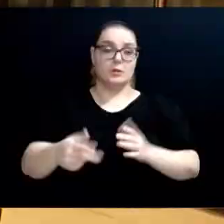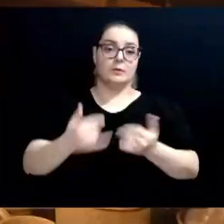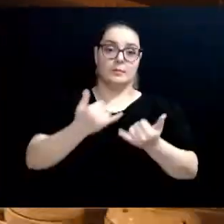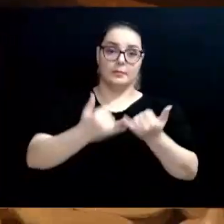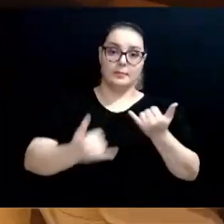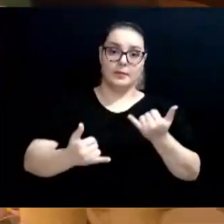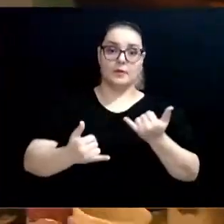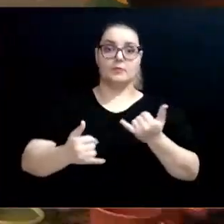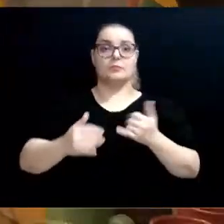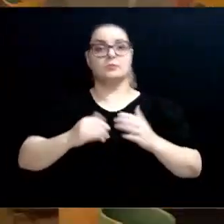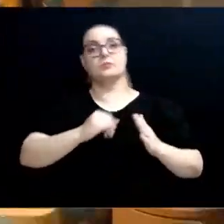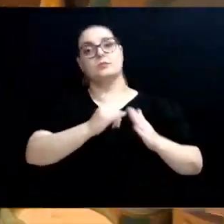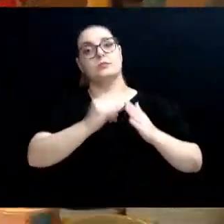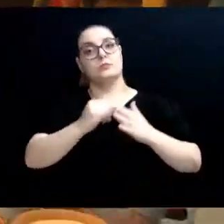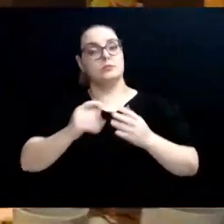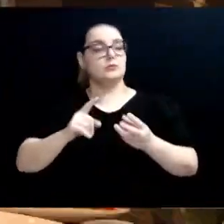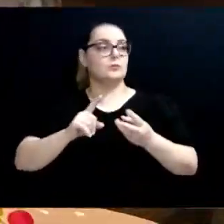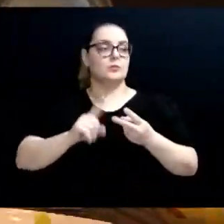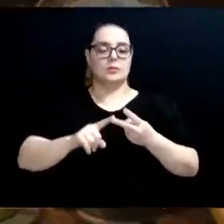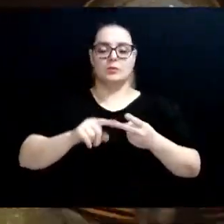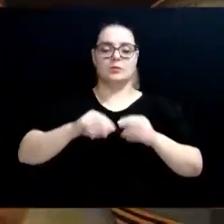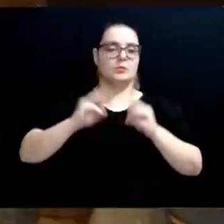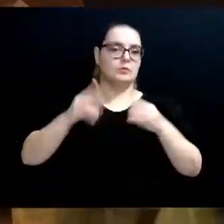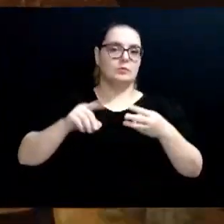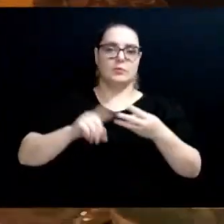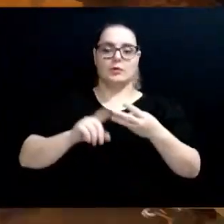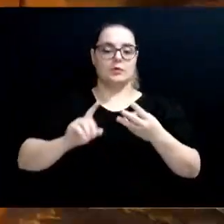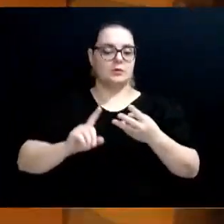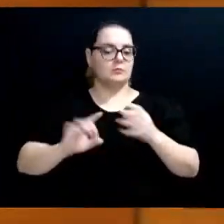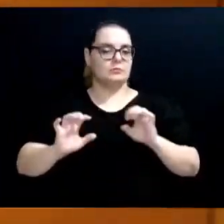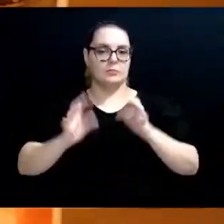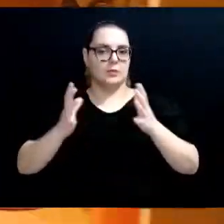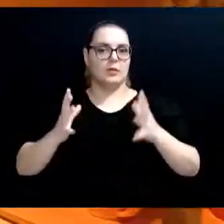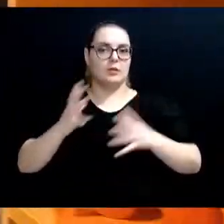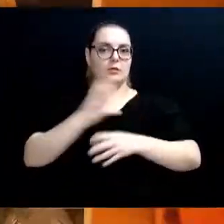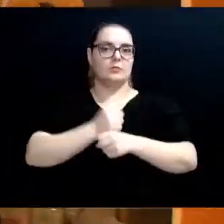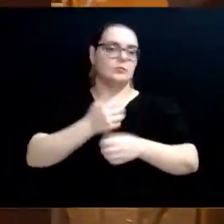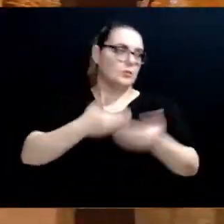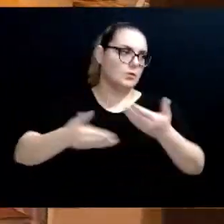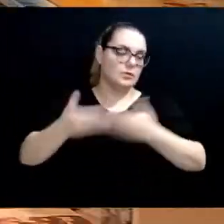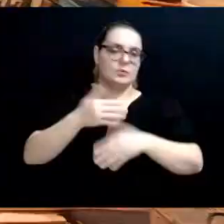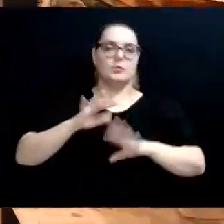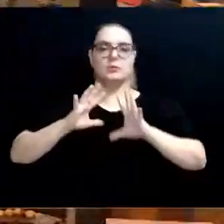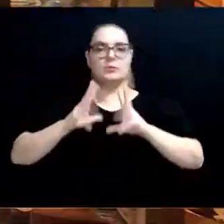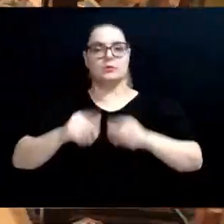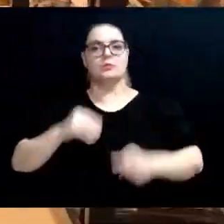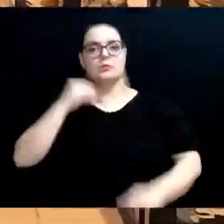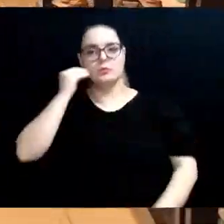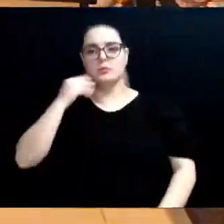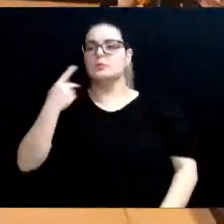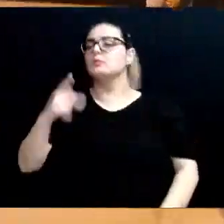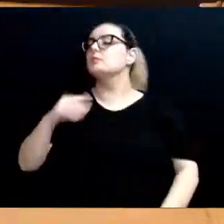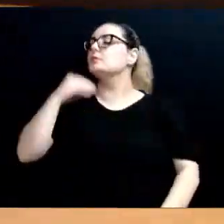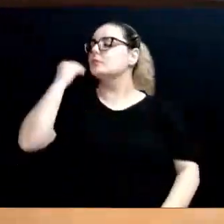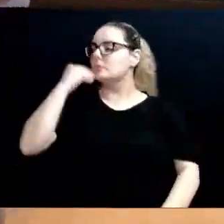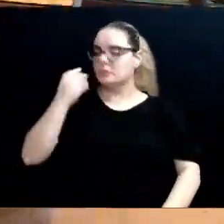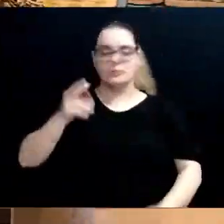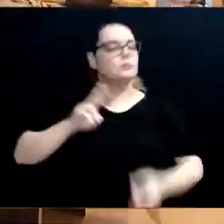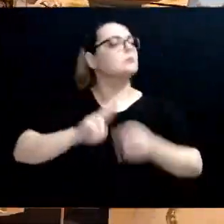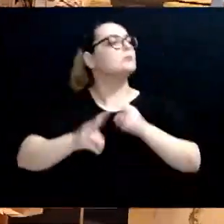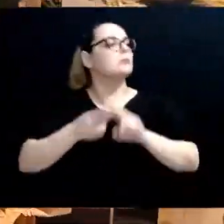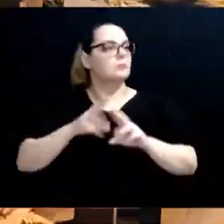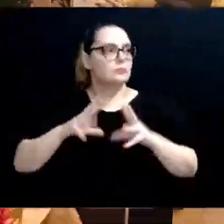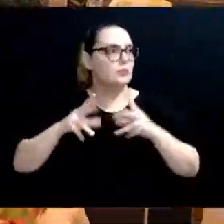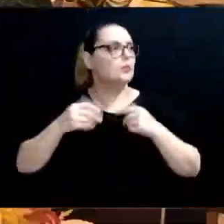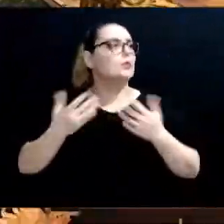loja, em shoppings, que é parte de mercado imobiliário, de marketing, de eventos.